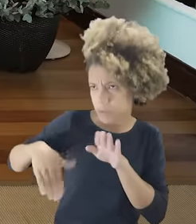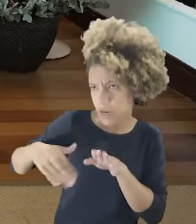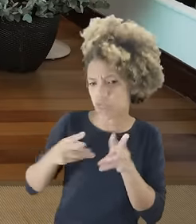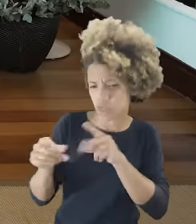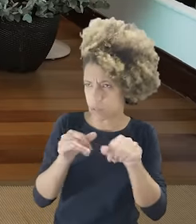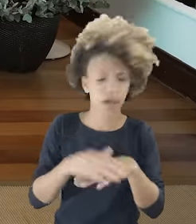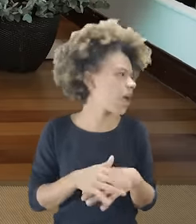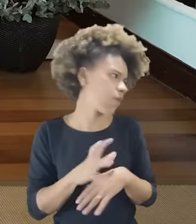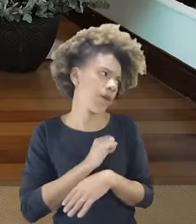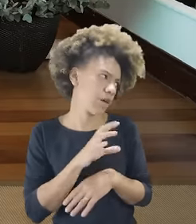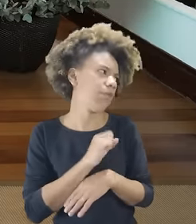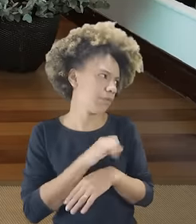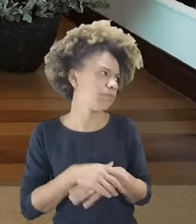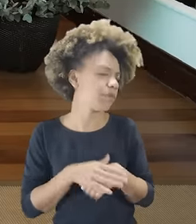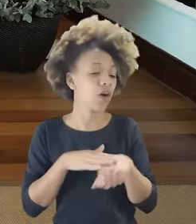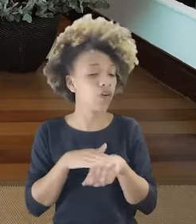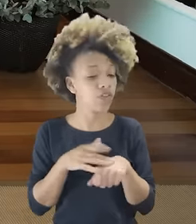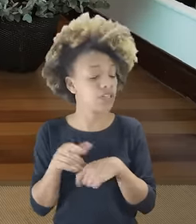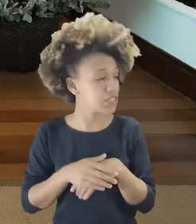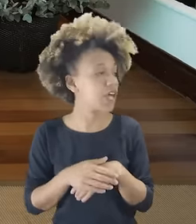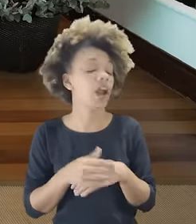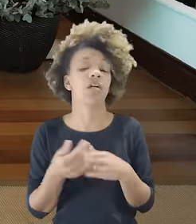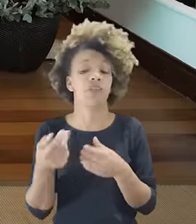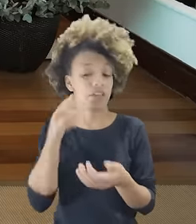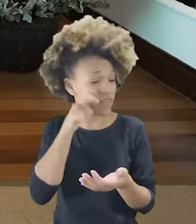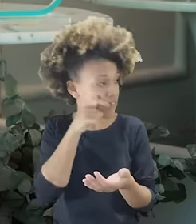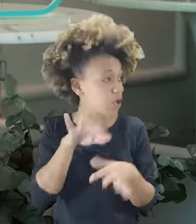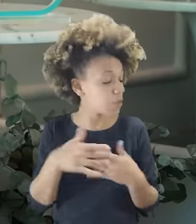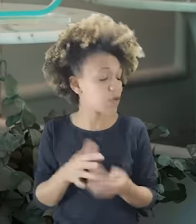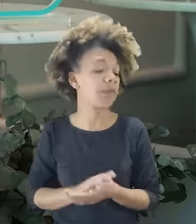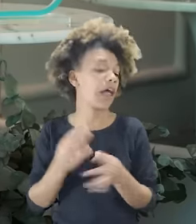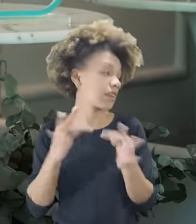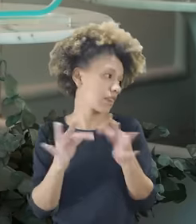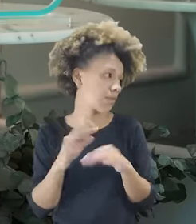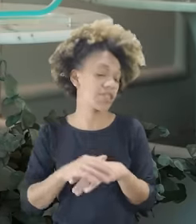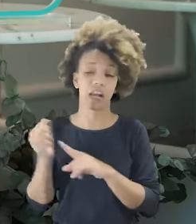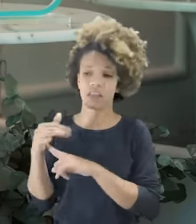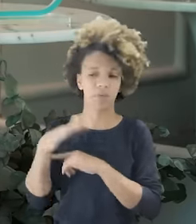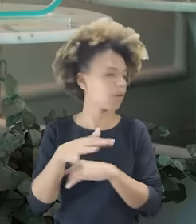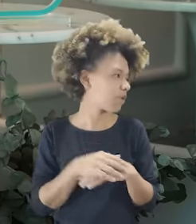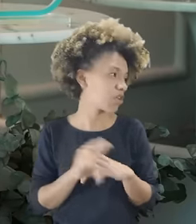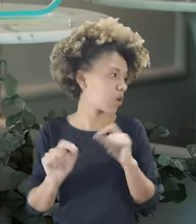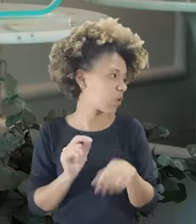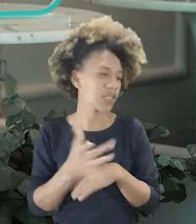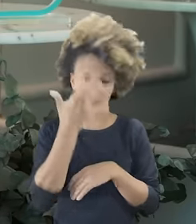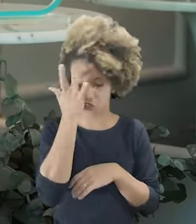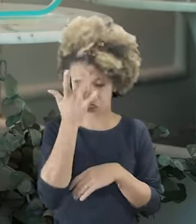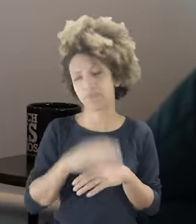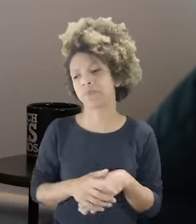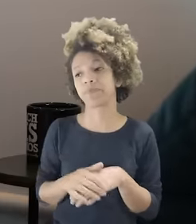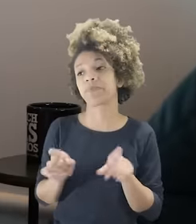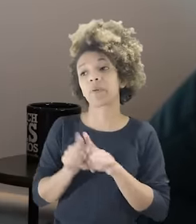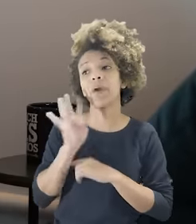com barro cara eu falo muito com ela ela fica vendo isso e sempre quando eu saio da terapia ela tá bombando de Coisa de Índio enfim